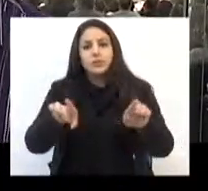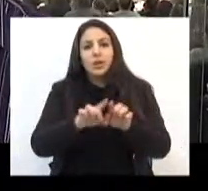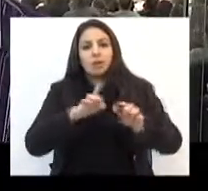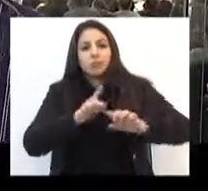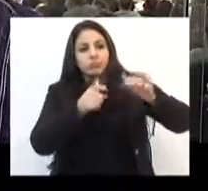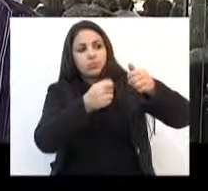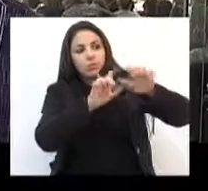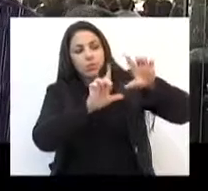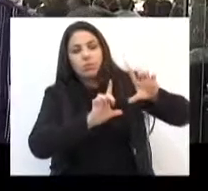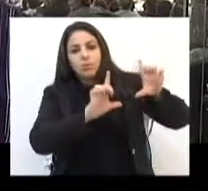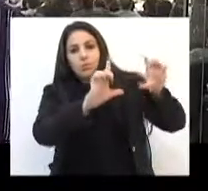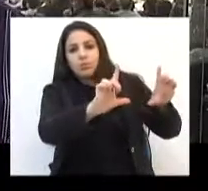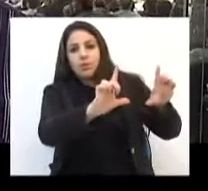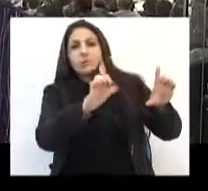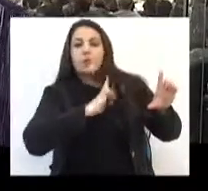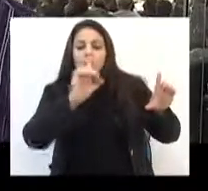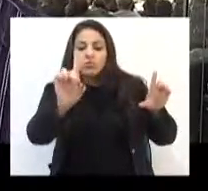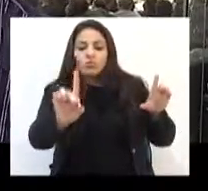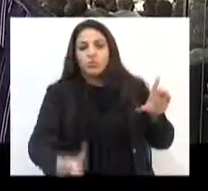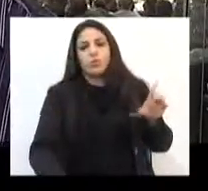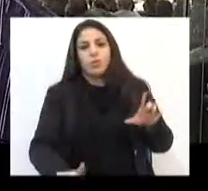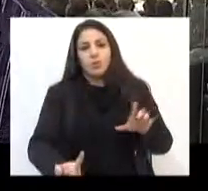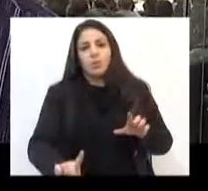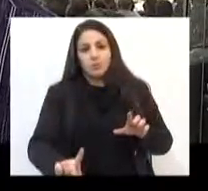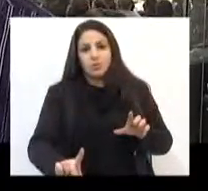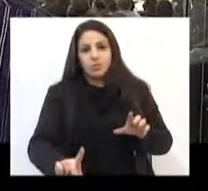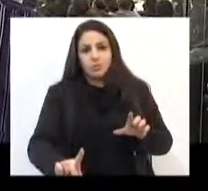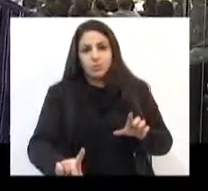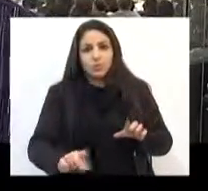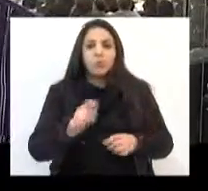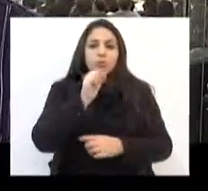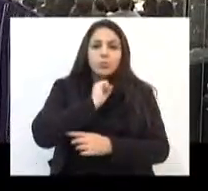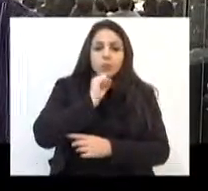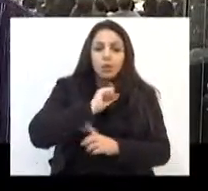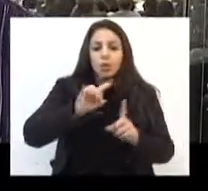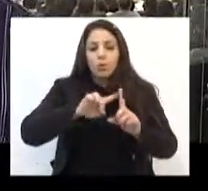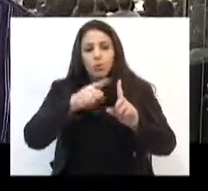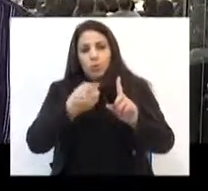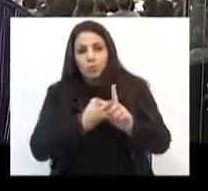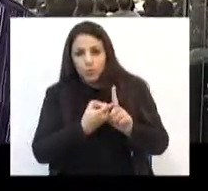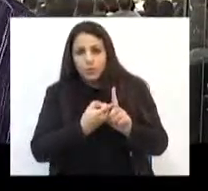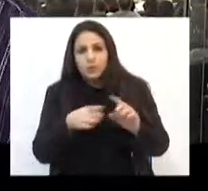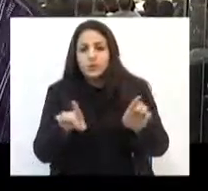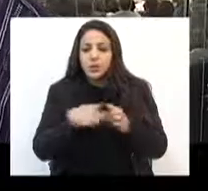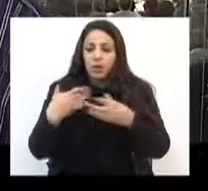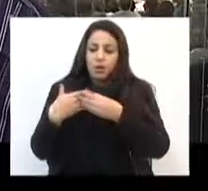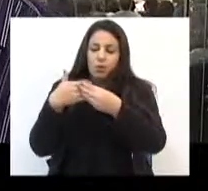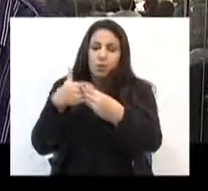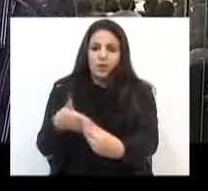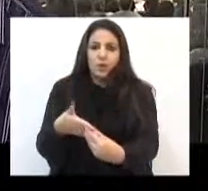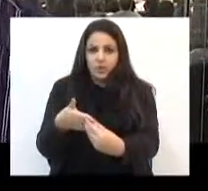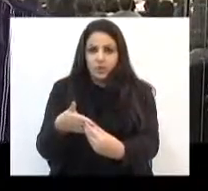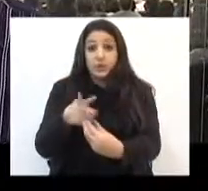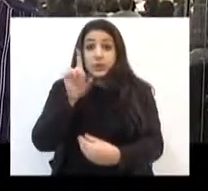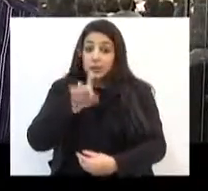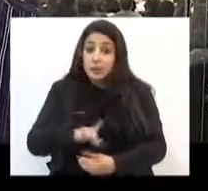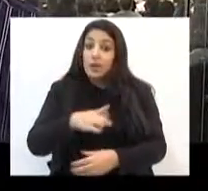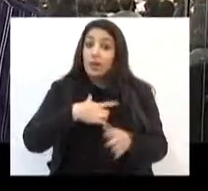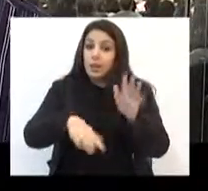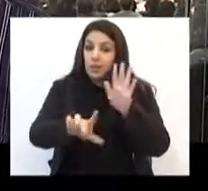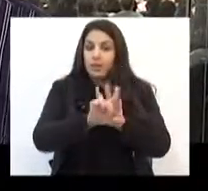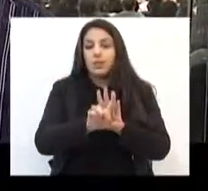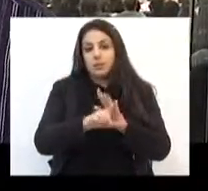vereador Gleison Consalter. Já tem uma lei a nível federal. O que eu estou fazendo? Eu estou colocando na prática aqui